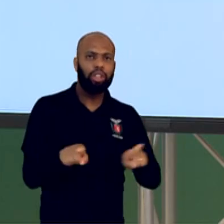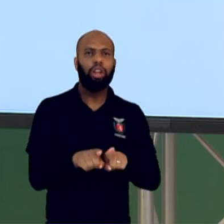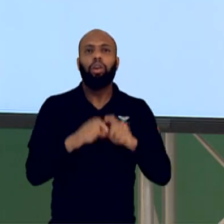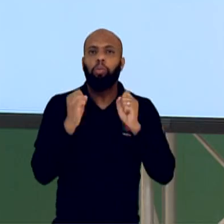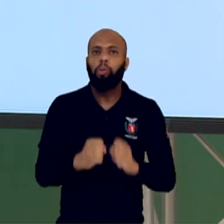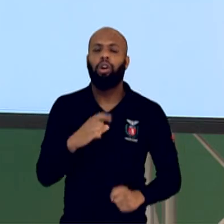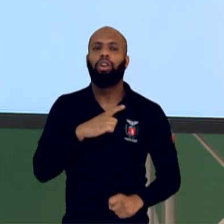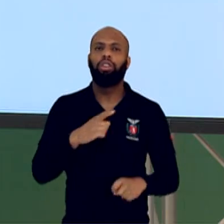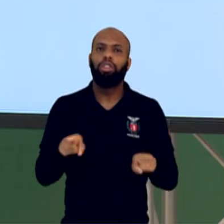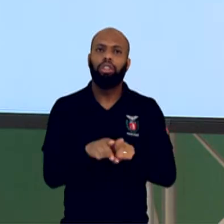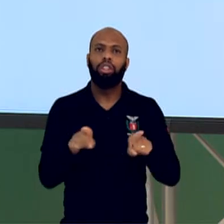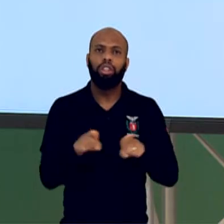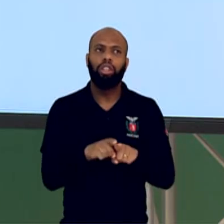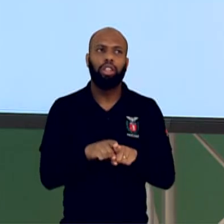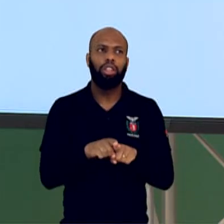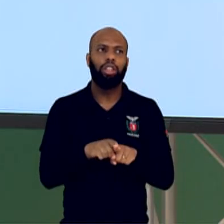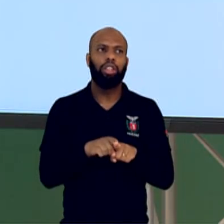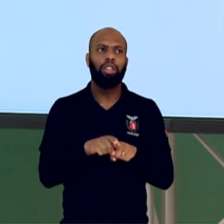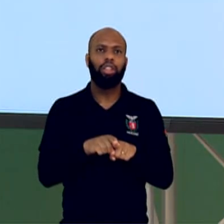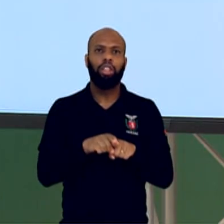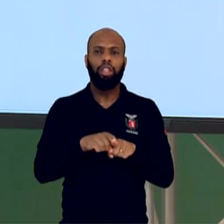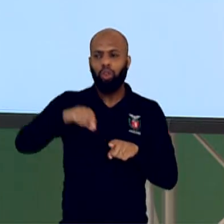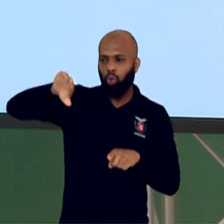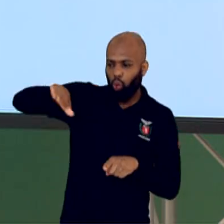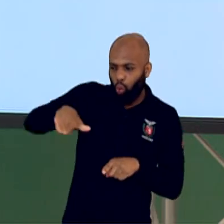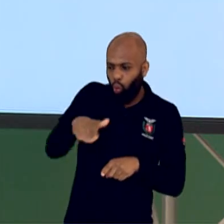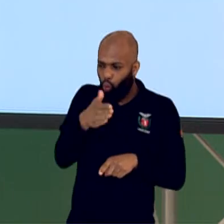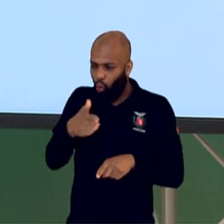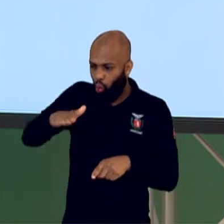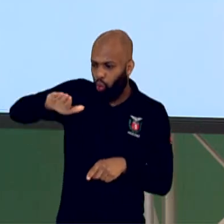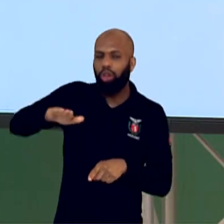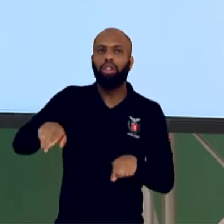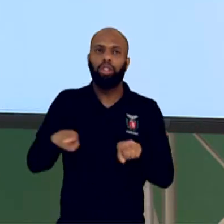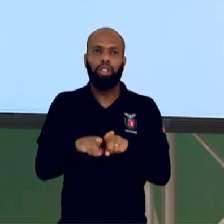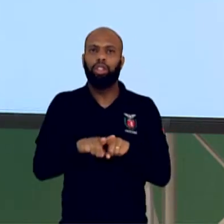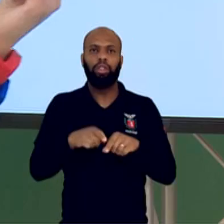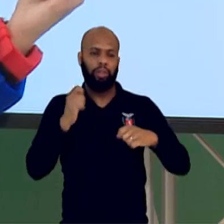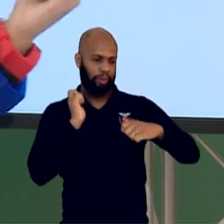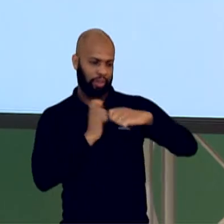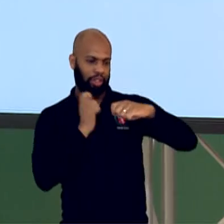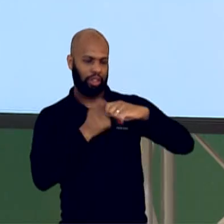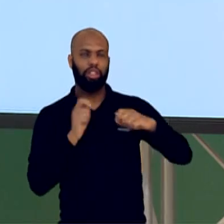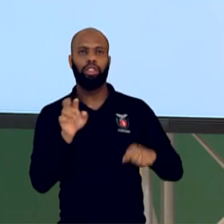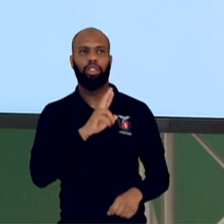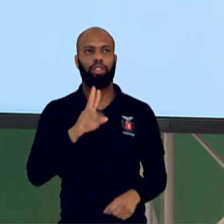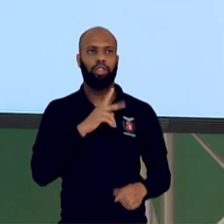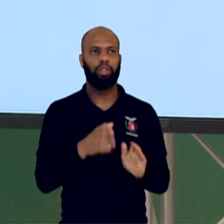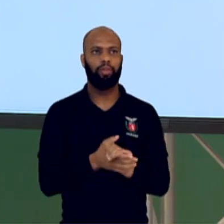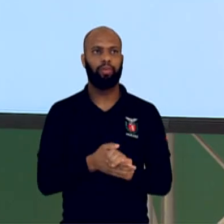ter a parte da cunha, que a gente falou do plano inclinado, tá? Então tem, martelo não é.